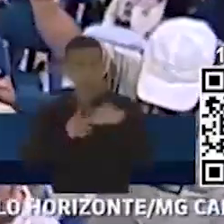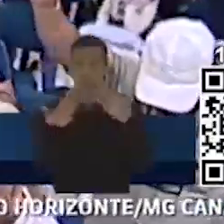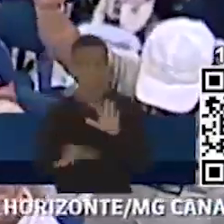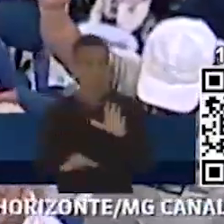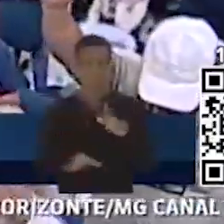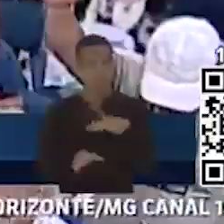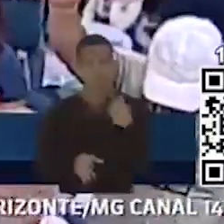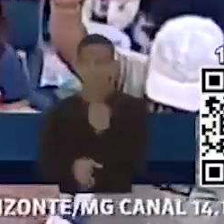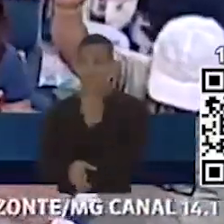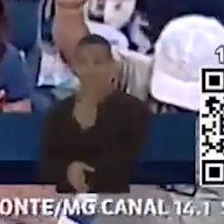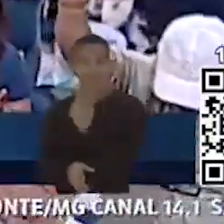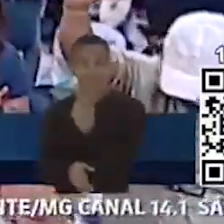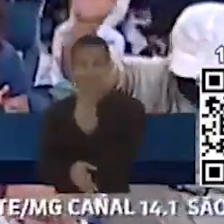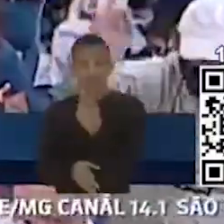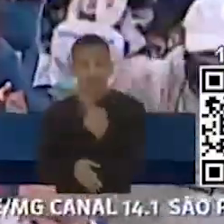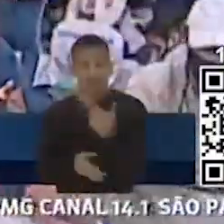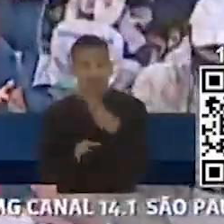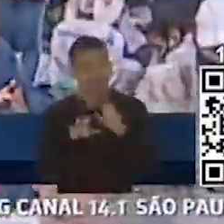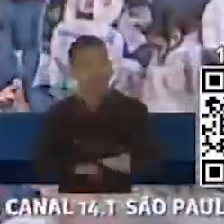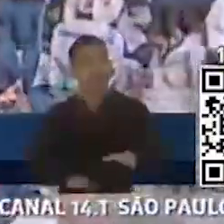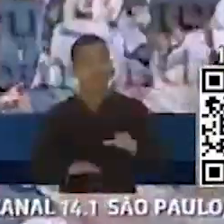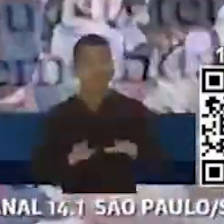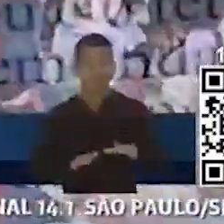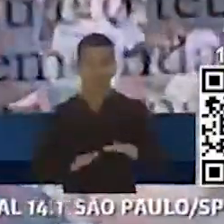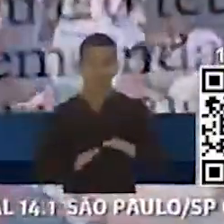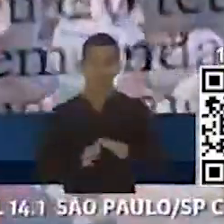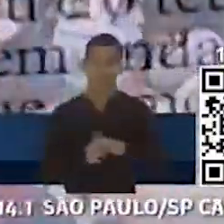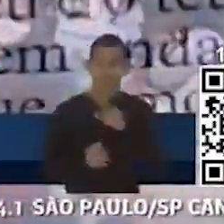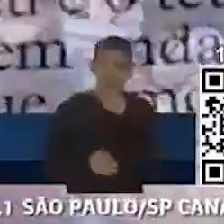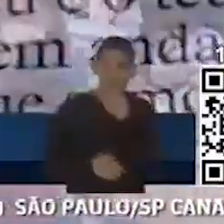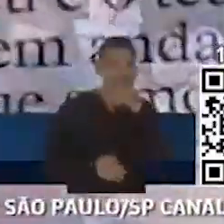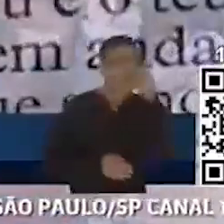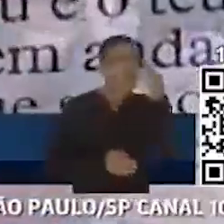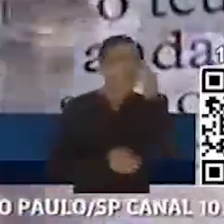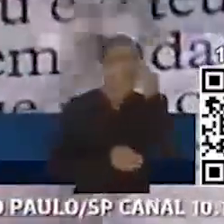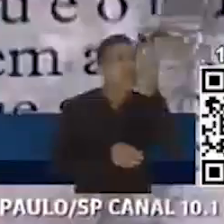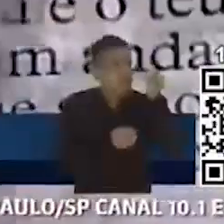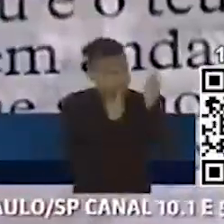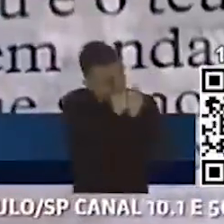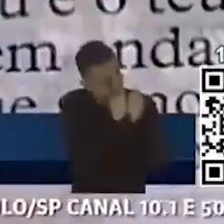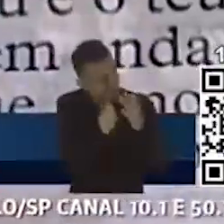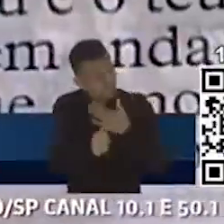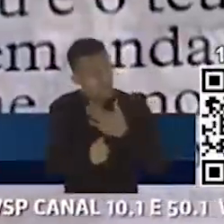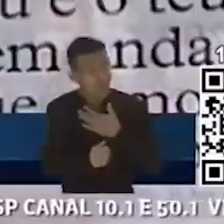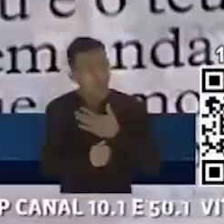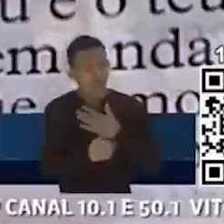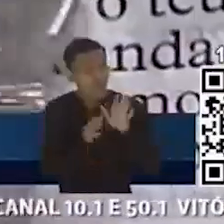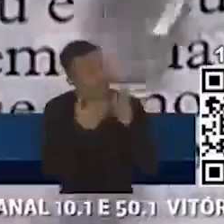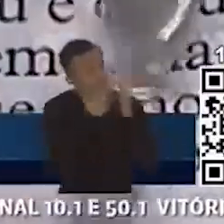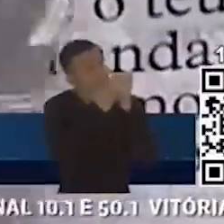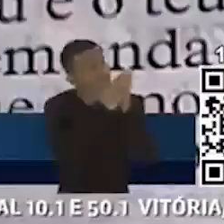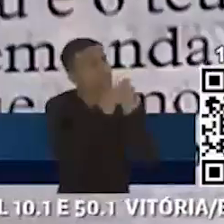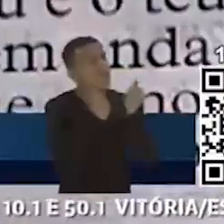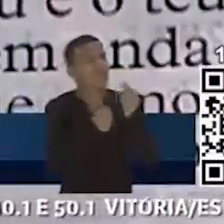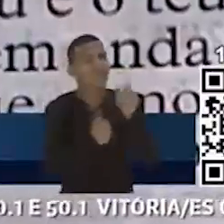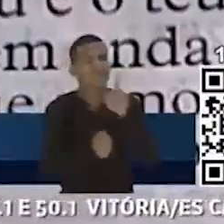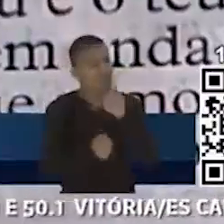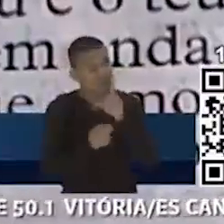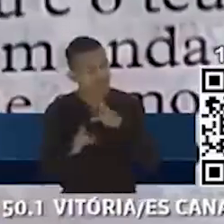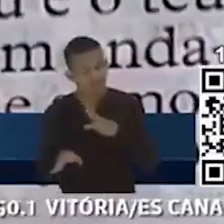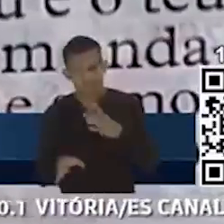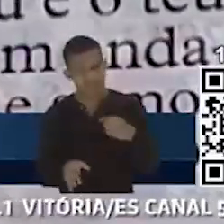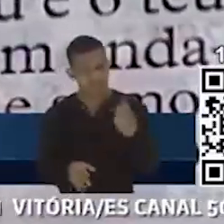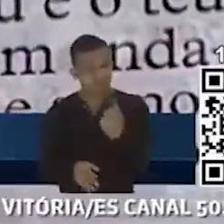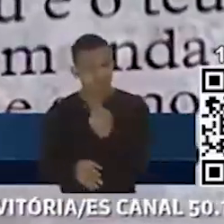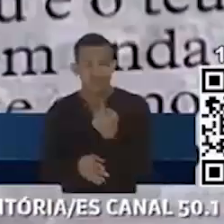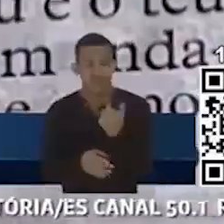sair deste lugar. Se a Tua presença não for conosco, por favor, Senhor, não nos deixe sair